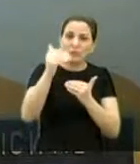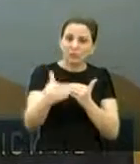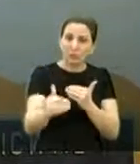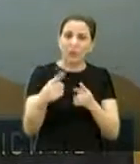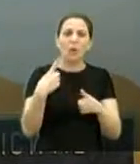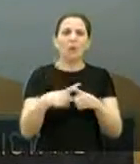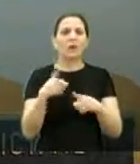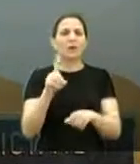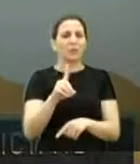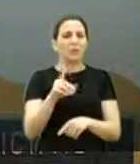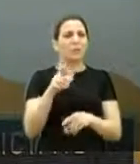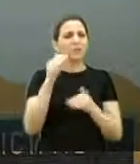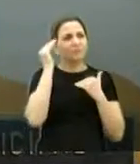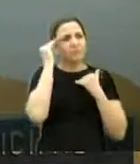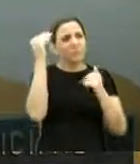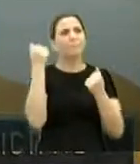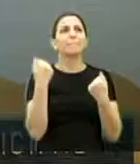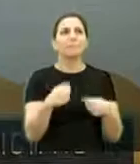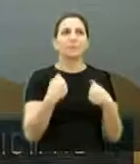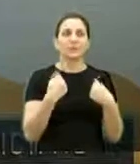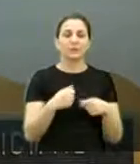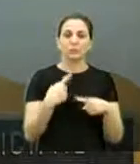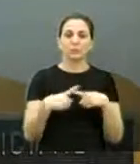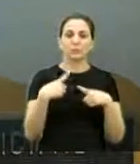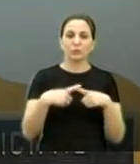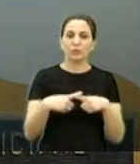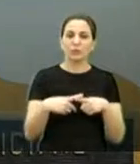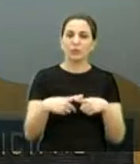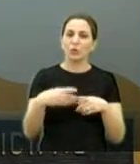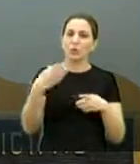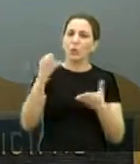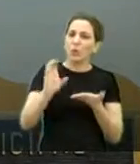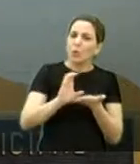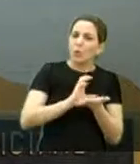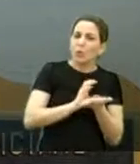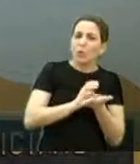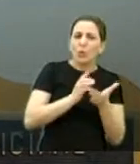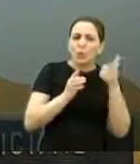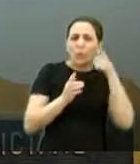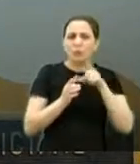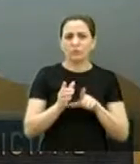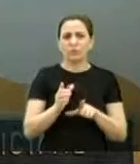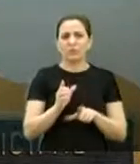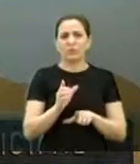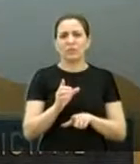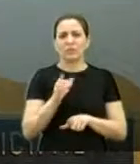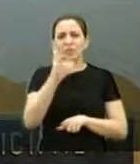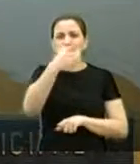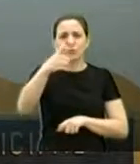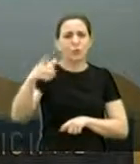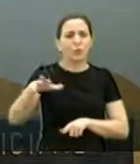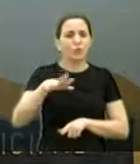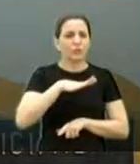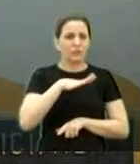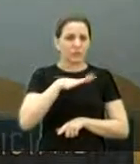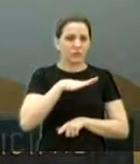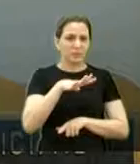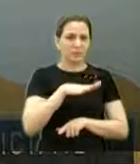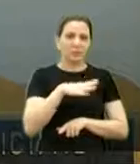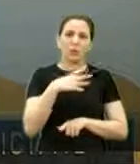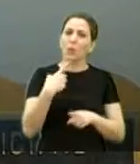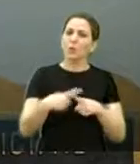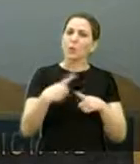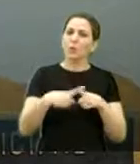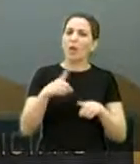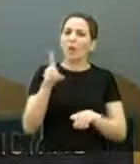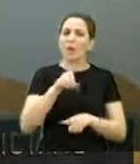gente tem que ter é gratidão. Né? Se eu conseguir verbas, né, com candidatos que são de outras cidades, por que